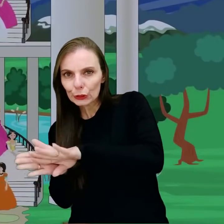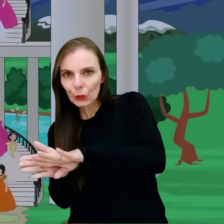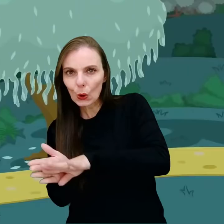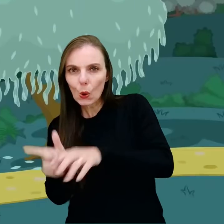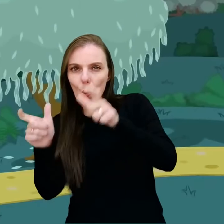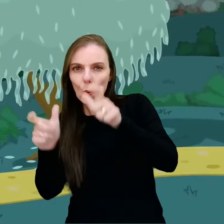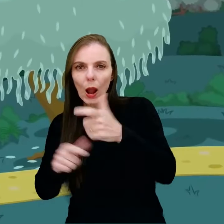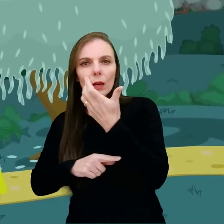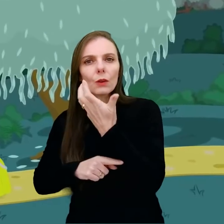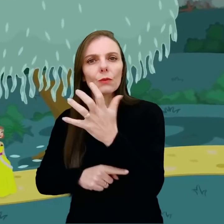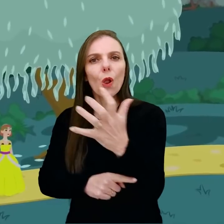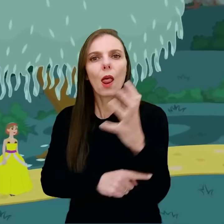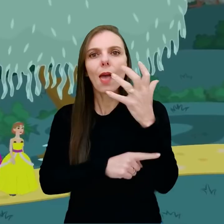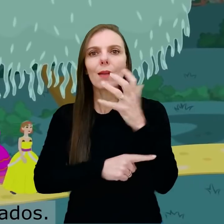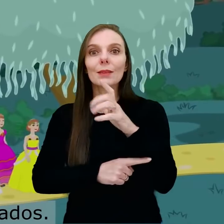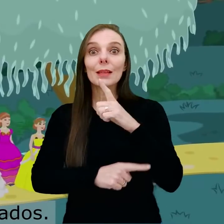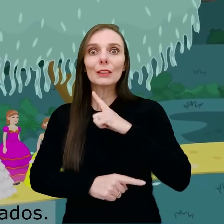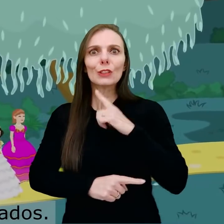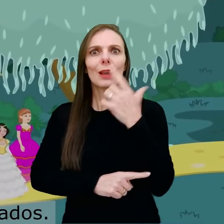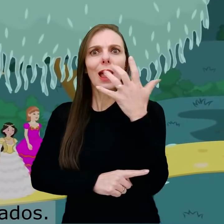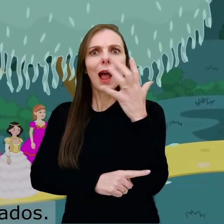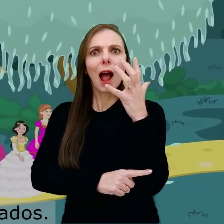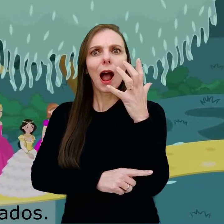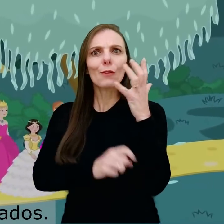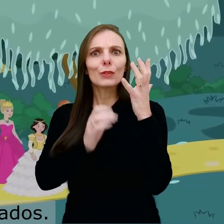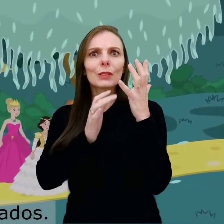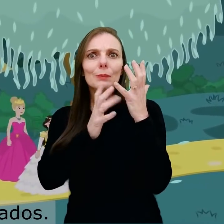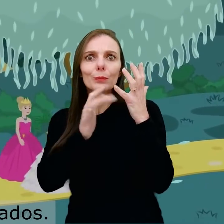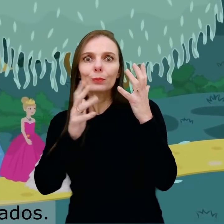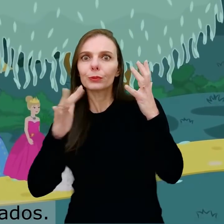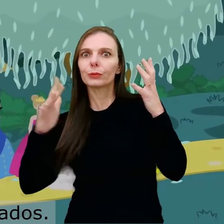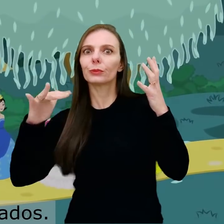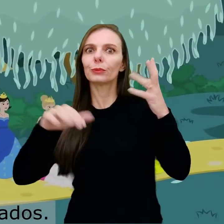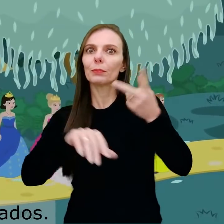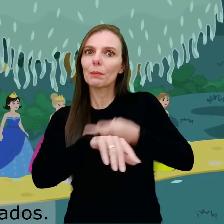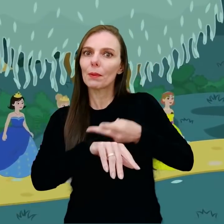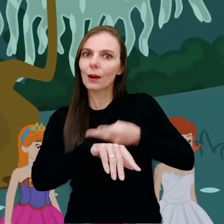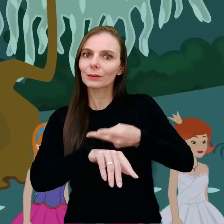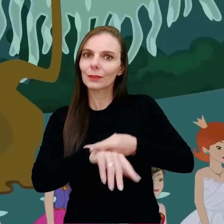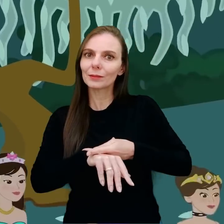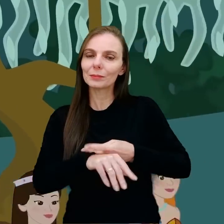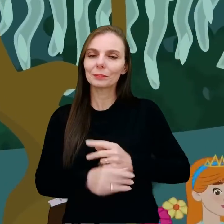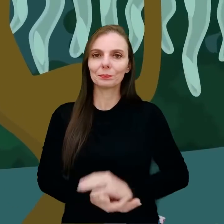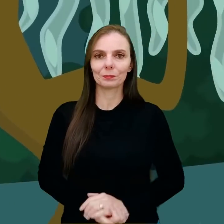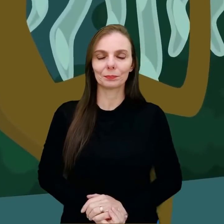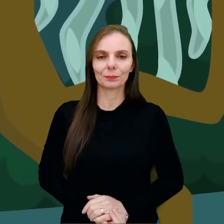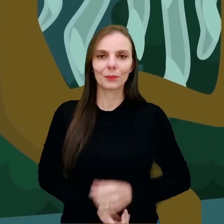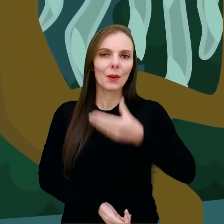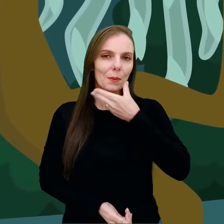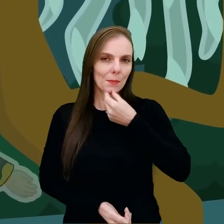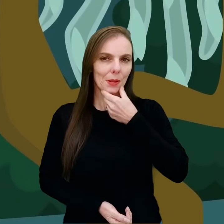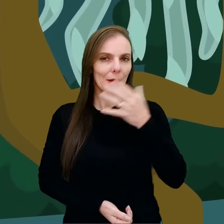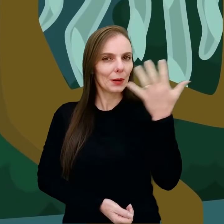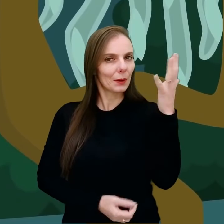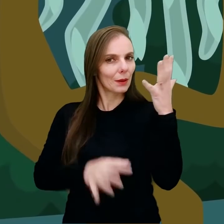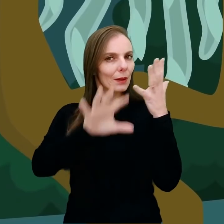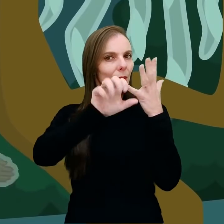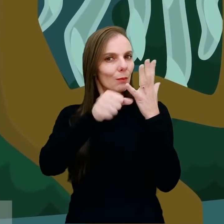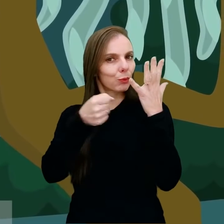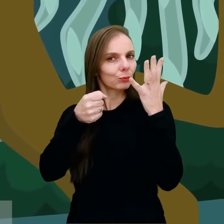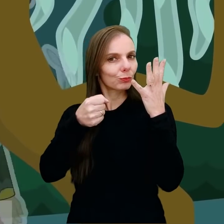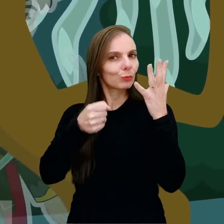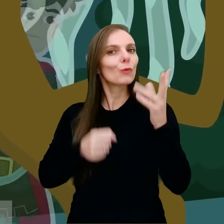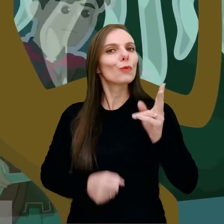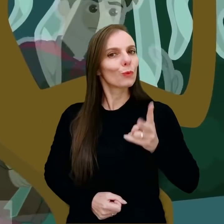elas chegaram a uma floresta que tinham árvores com galhos prateados. O jovem quebrou um